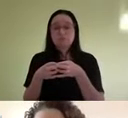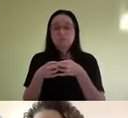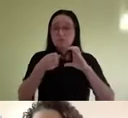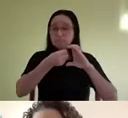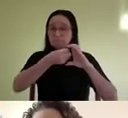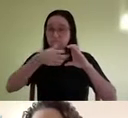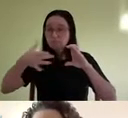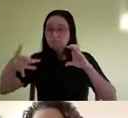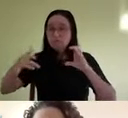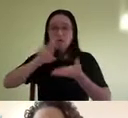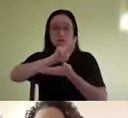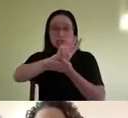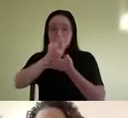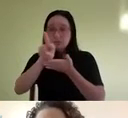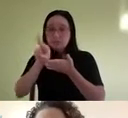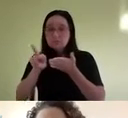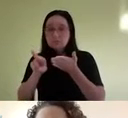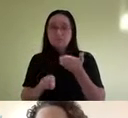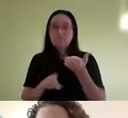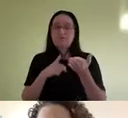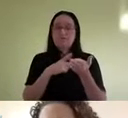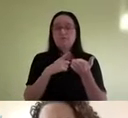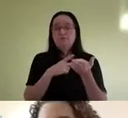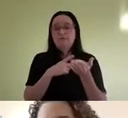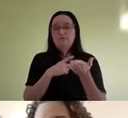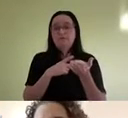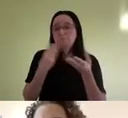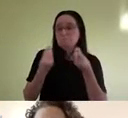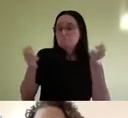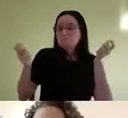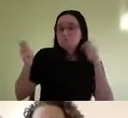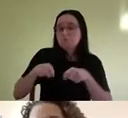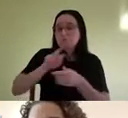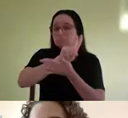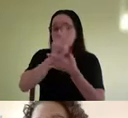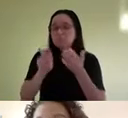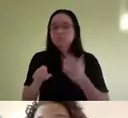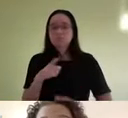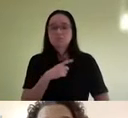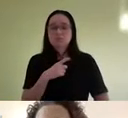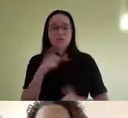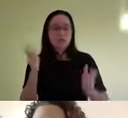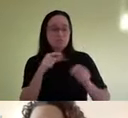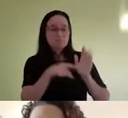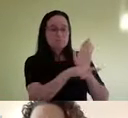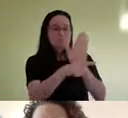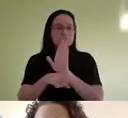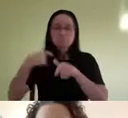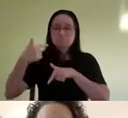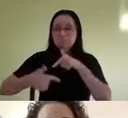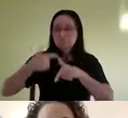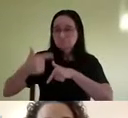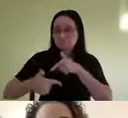skills, né? de possibilidades daquela pessoa em atender o negócio e eu percebi